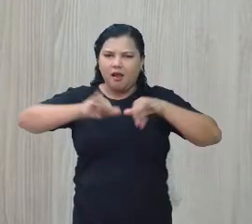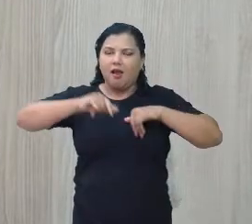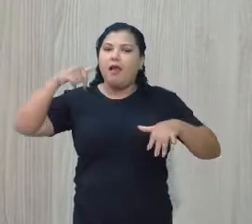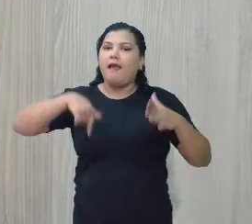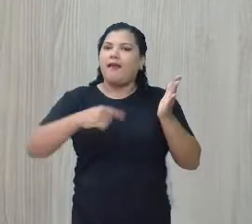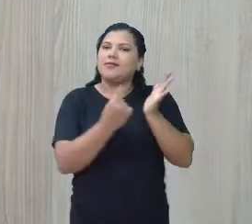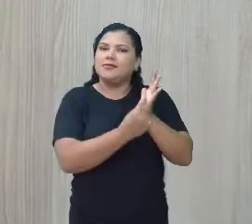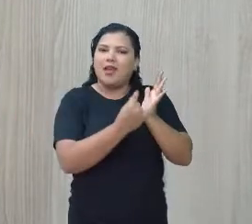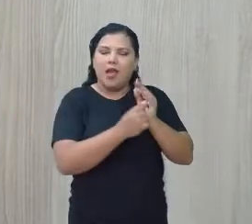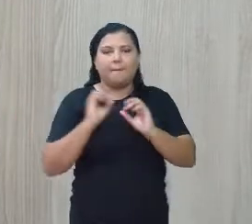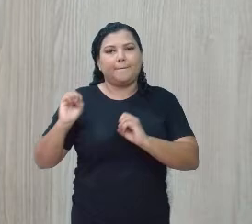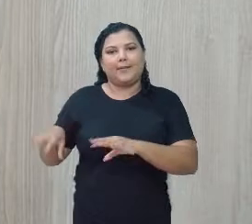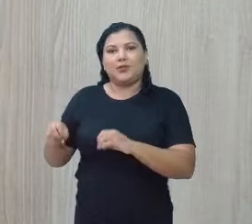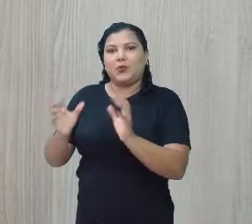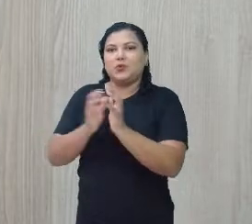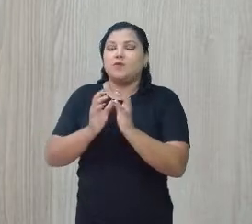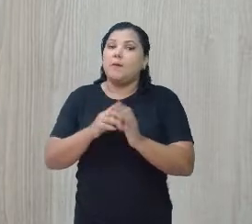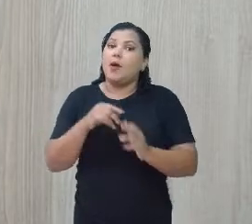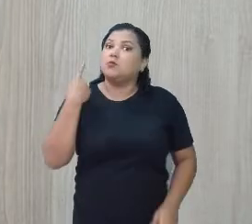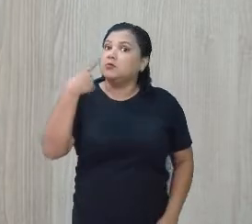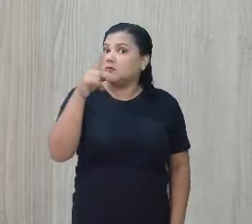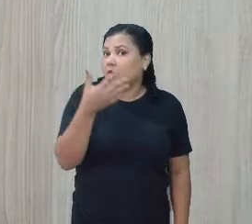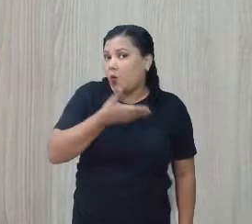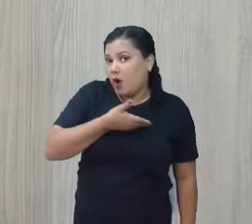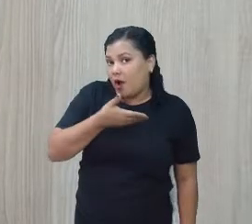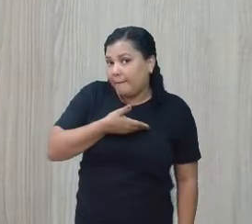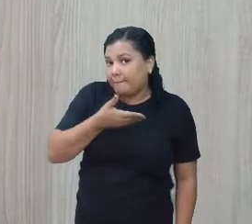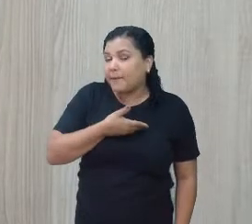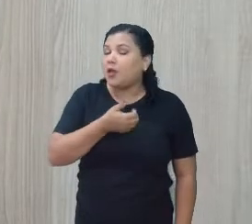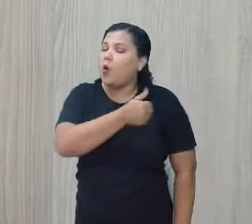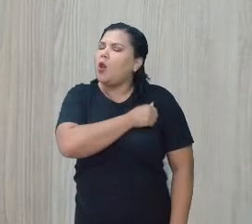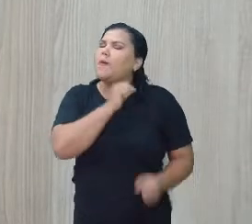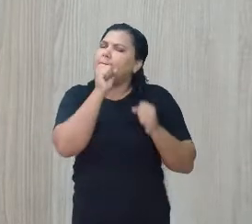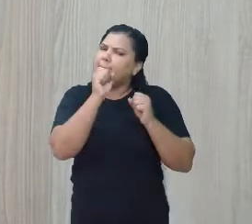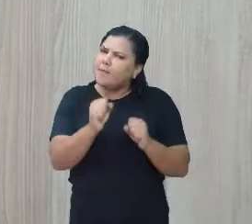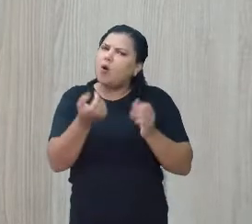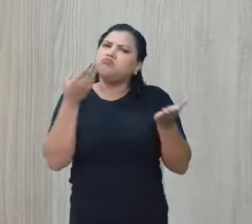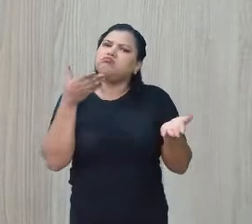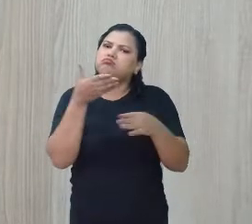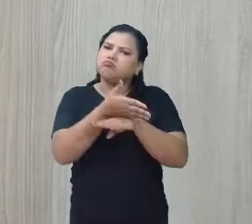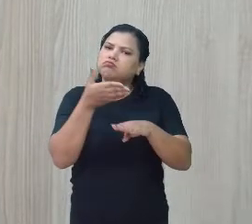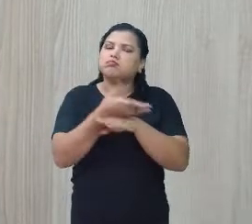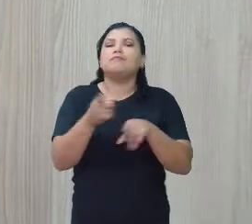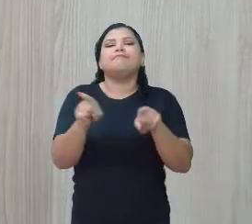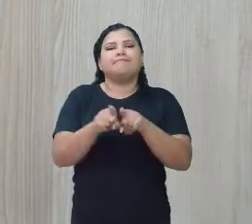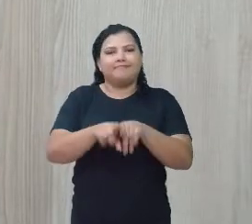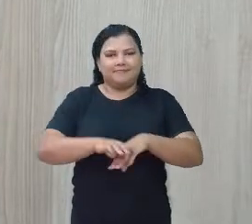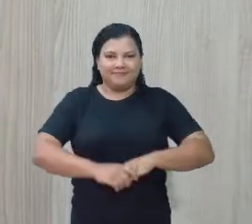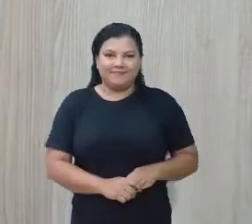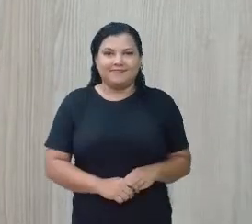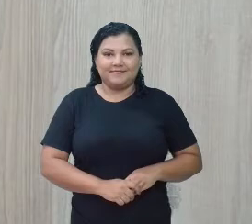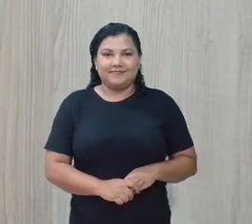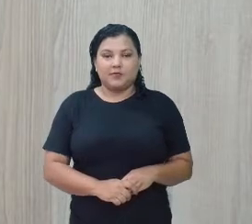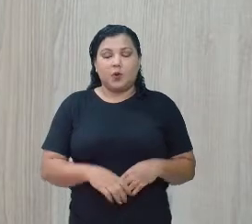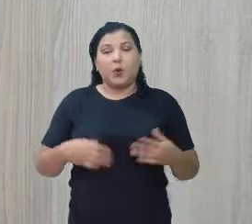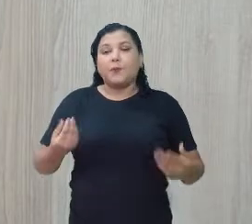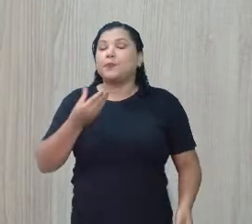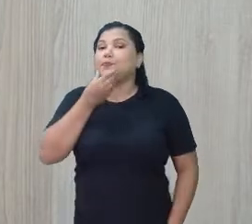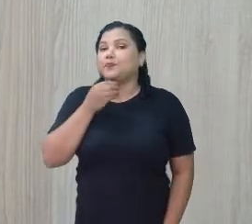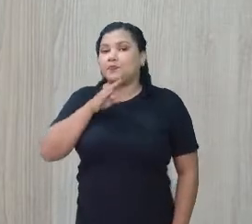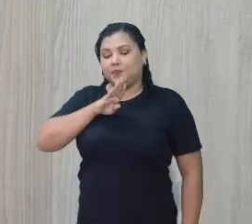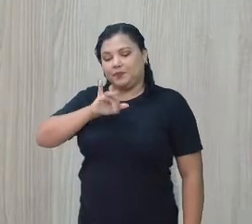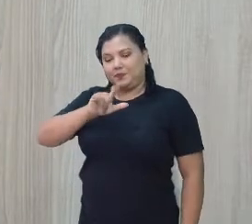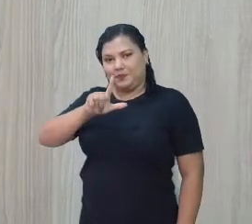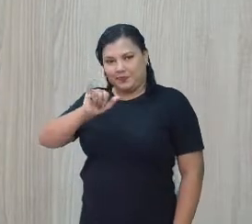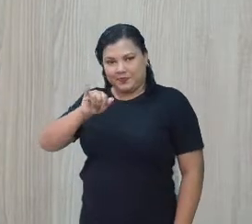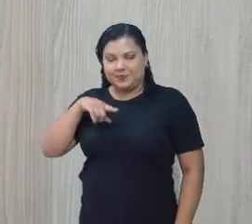esse aplicativo, para que o seu coleguinha aí de sala também possa ter acesso, certo? Billy vai colocar aí 2